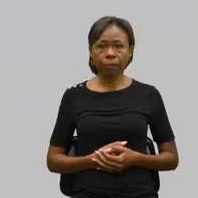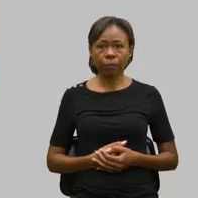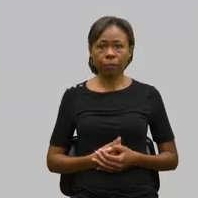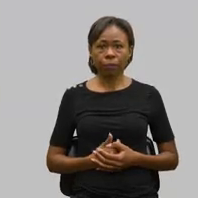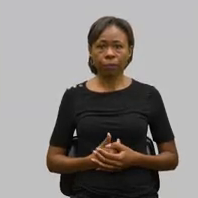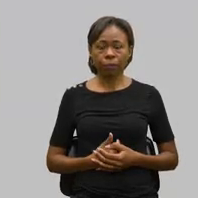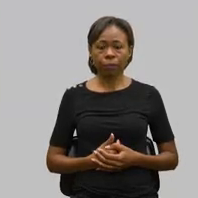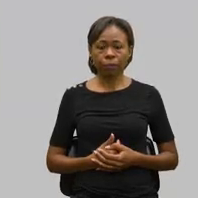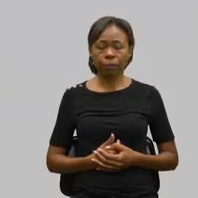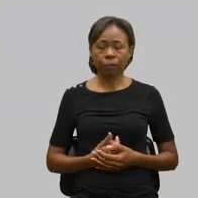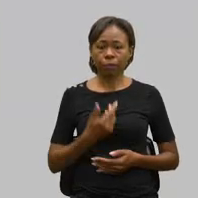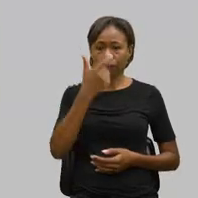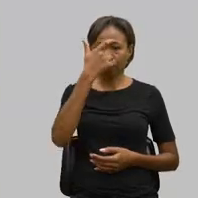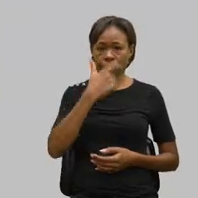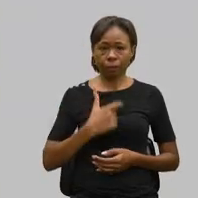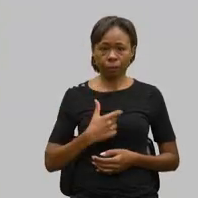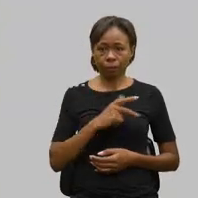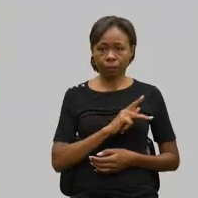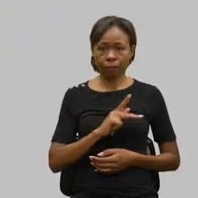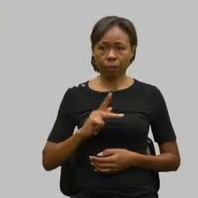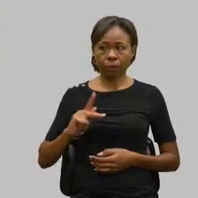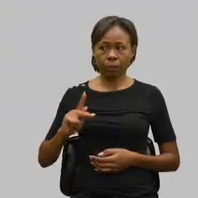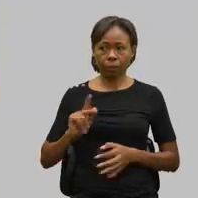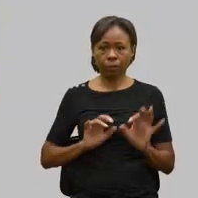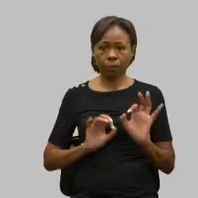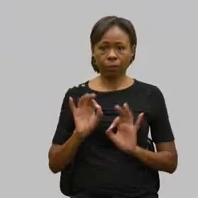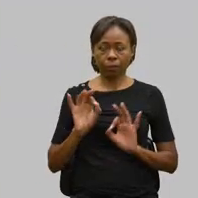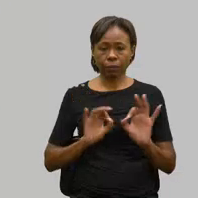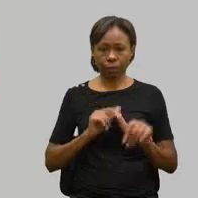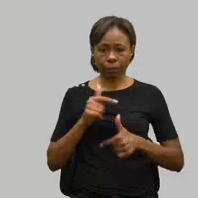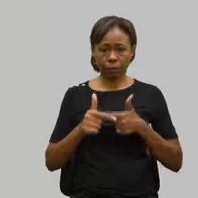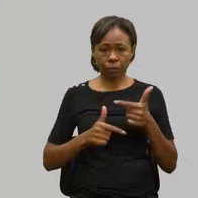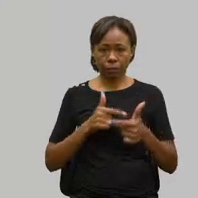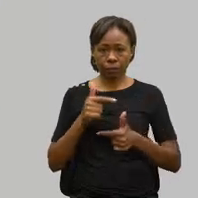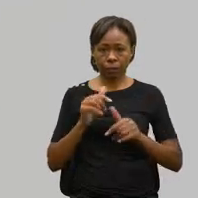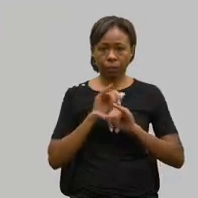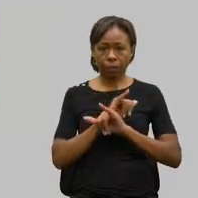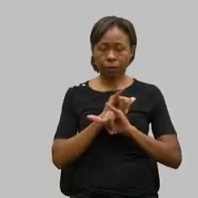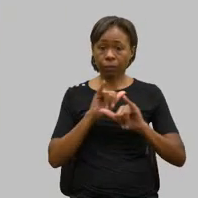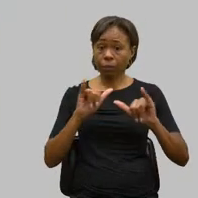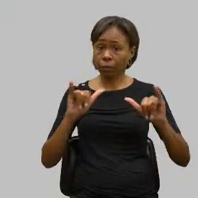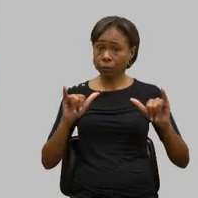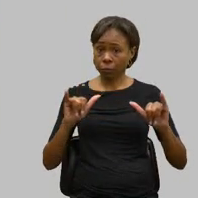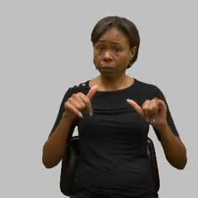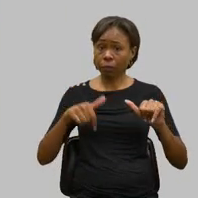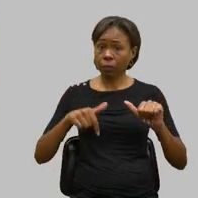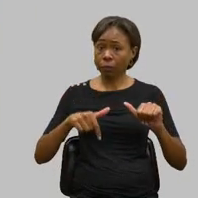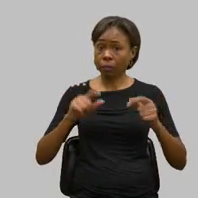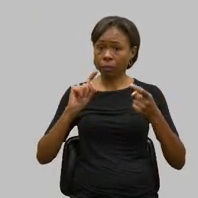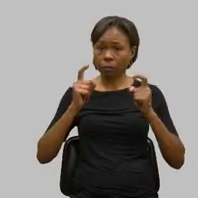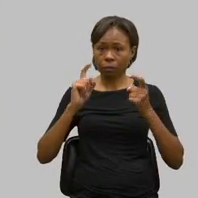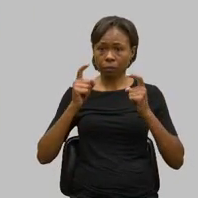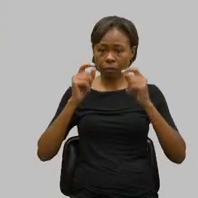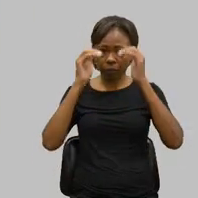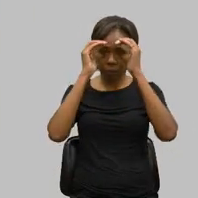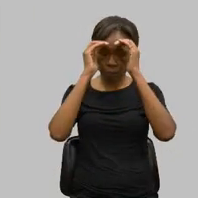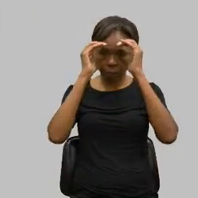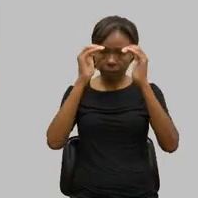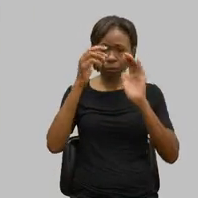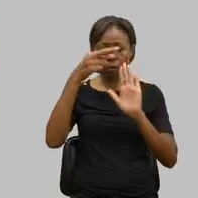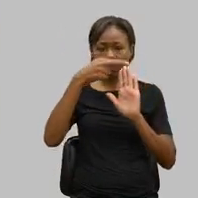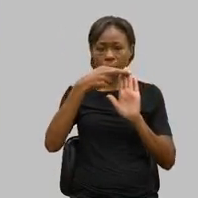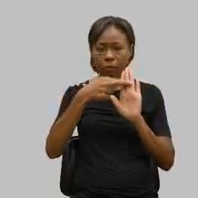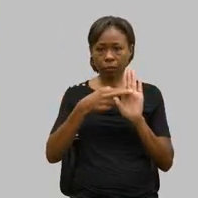A presidência, tendo em vista a organização dos trabalhos, comunica aos parlamentares e aos convidados que os atos dessa reunião obedecerão as seguintes